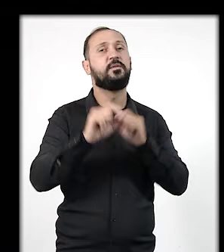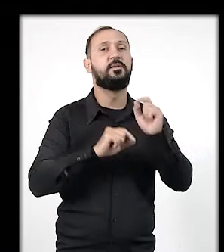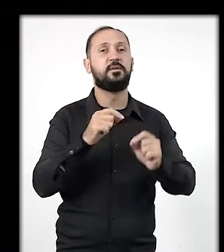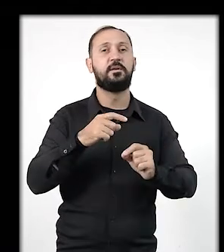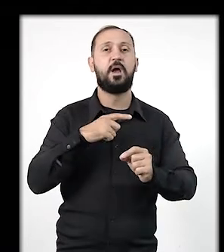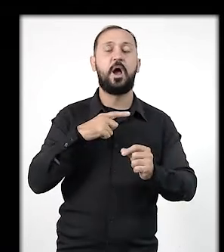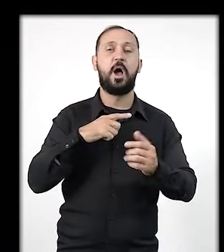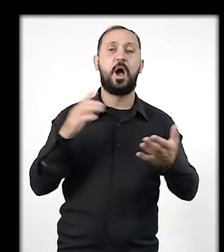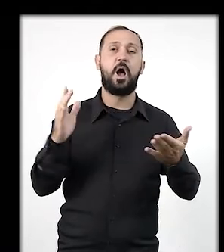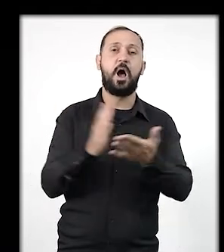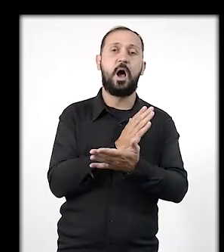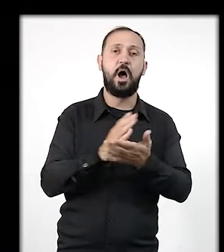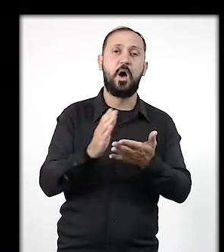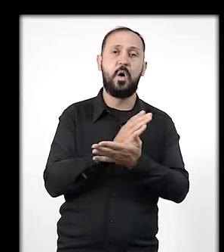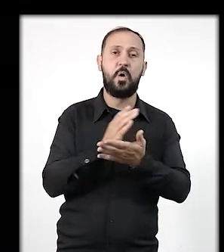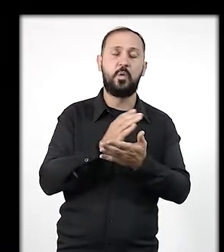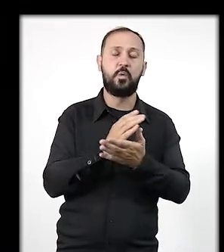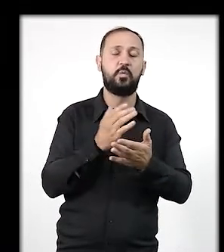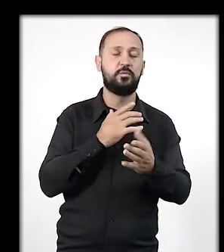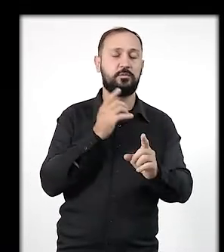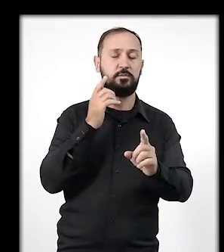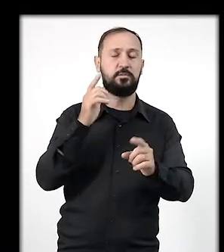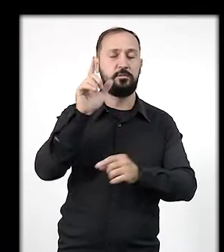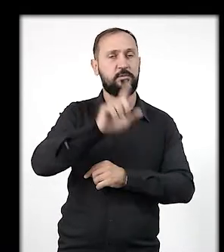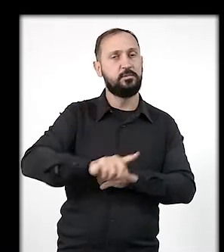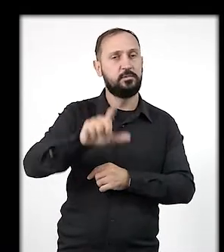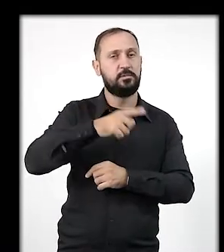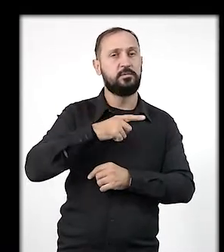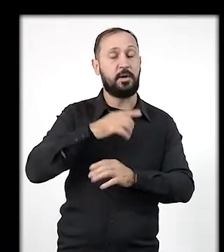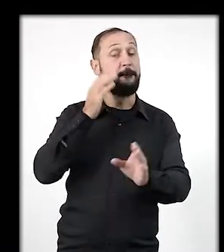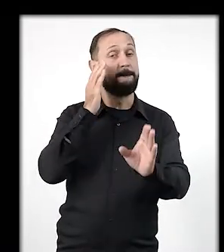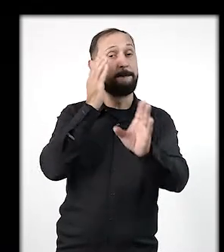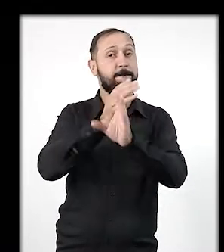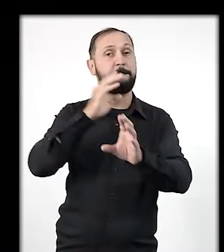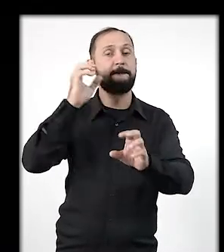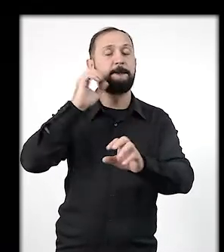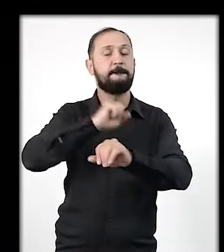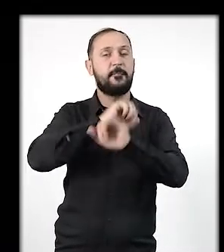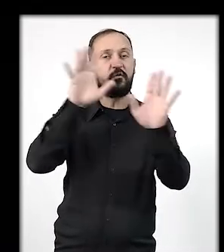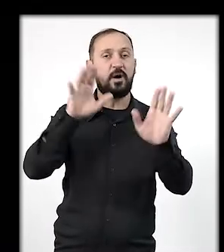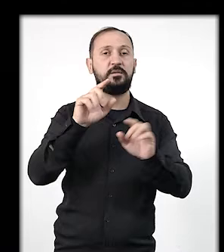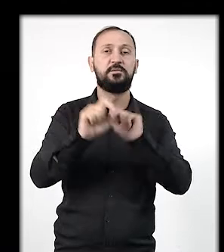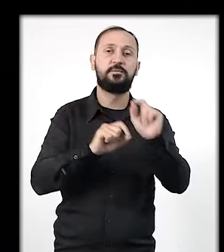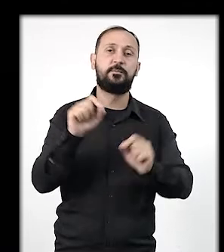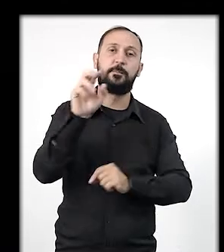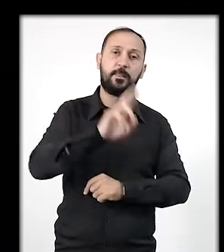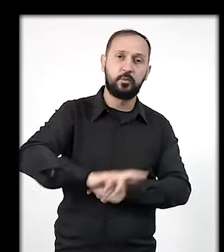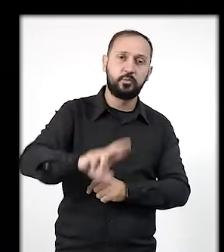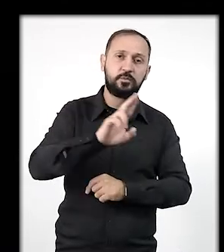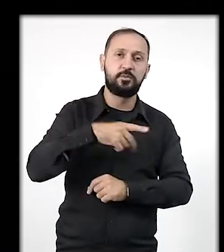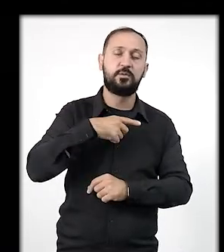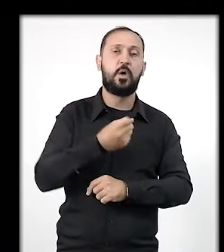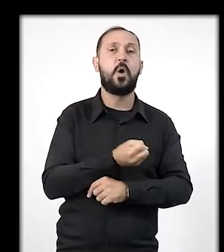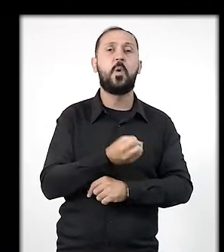observou que, embora alguns dos achados da literatura corrente se comprovassem, né, principalmente com relação à quantidade